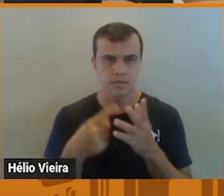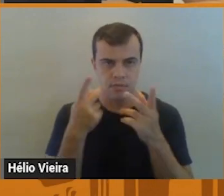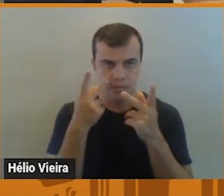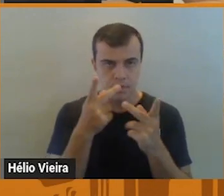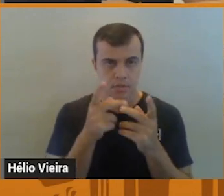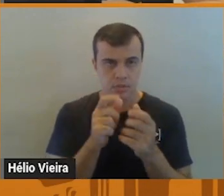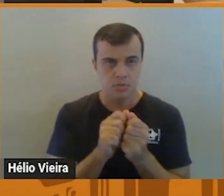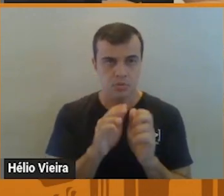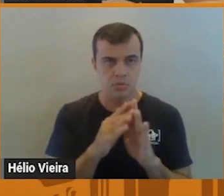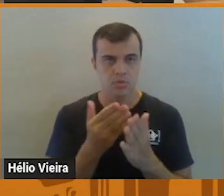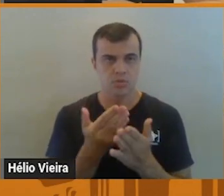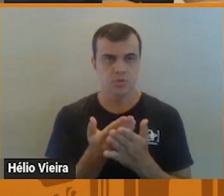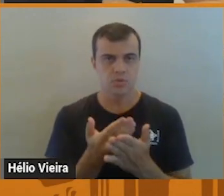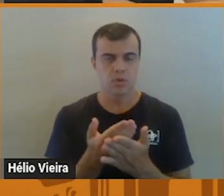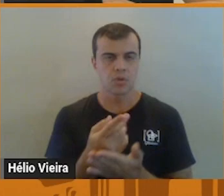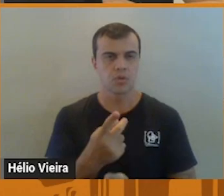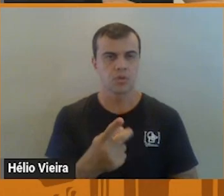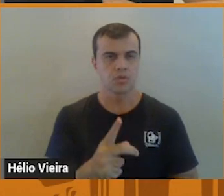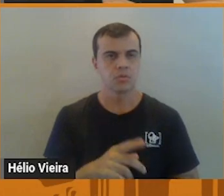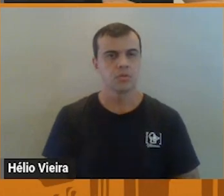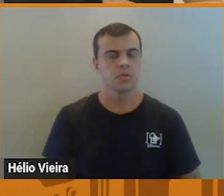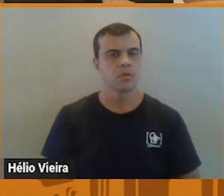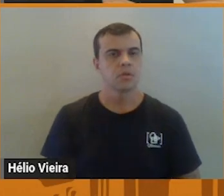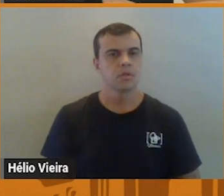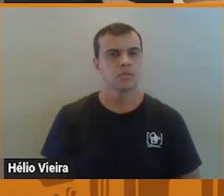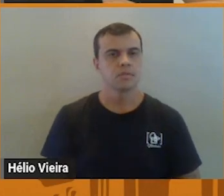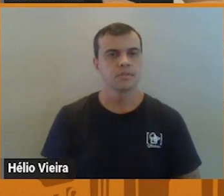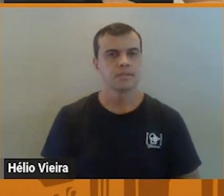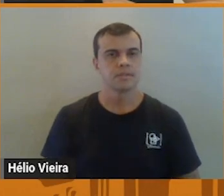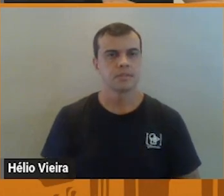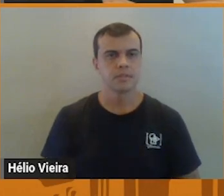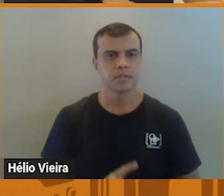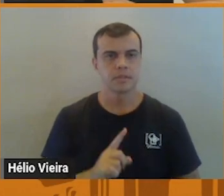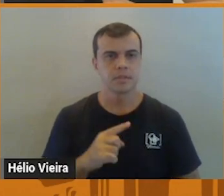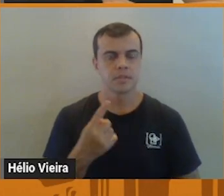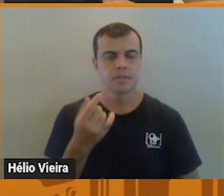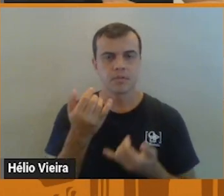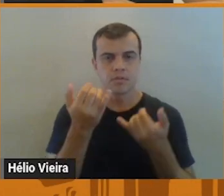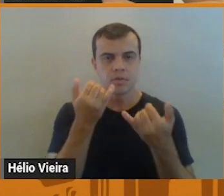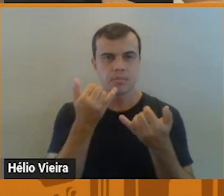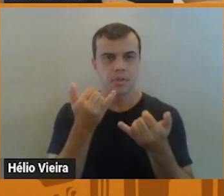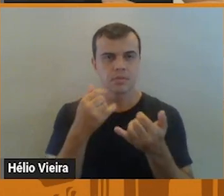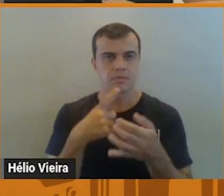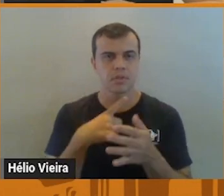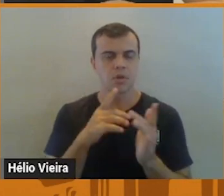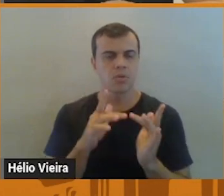sua escola, e os dados para entrar em